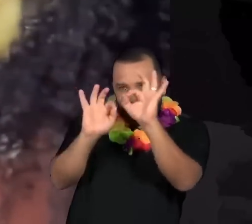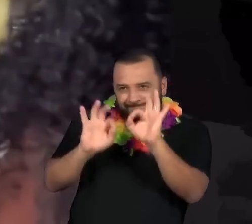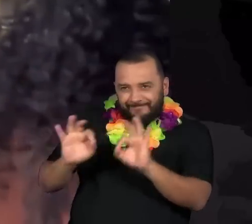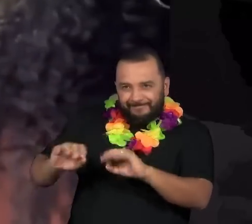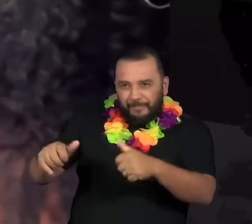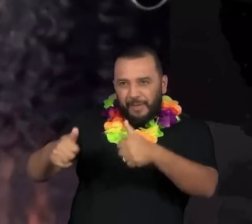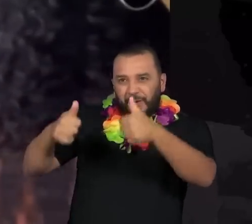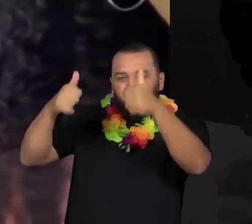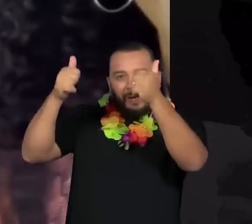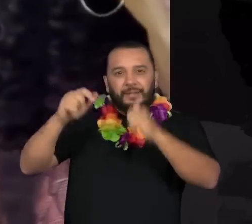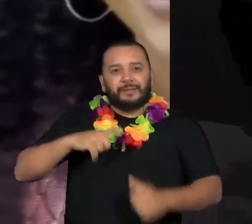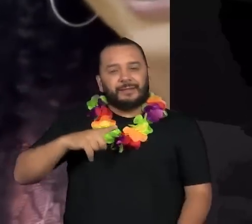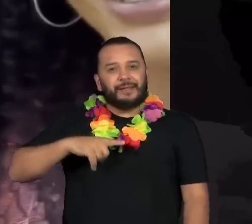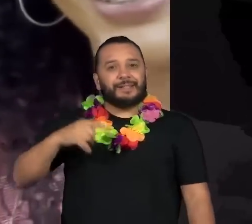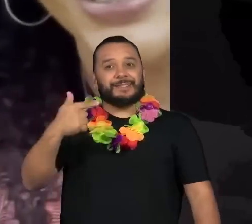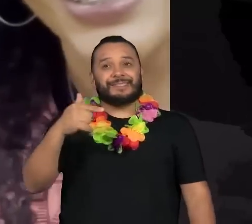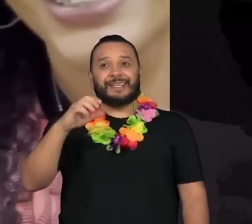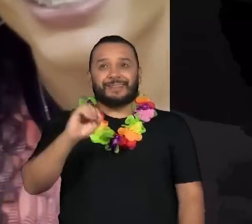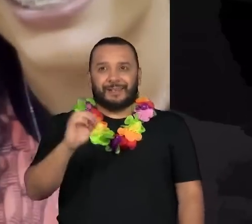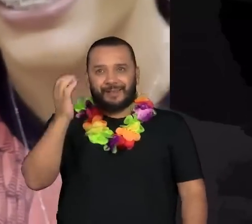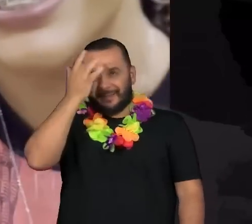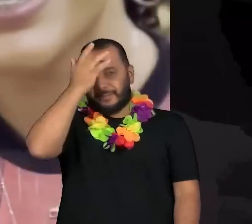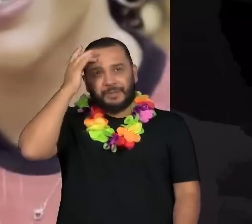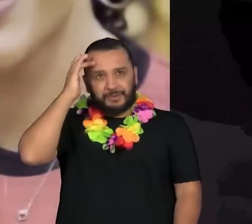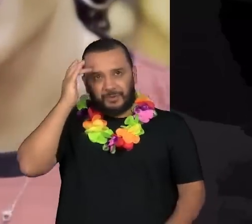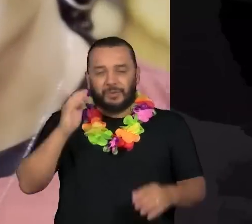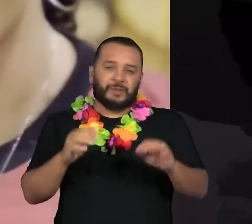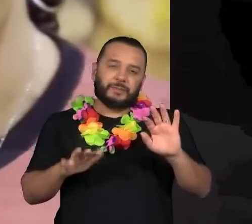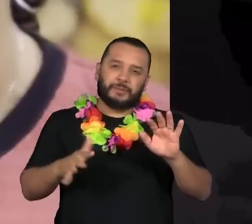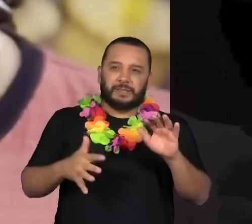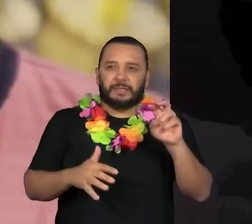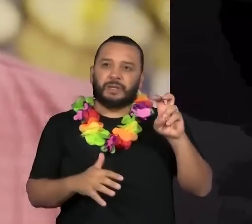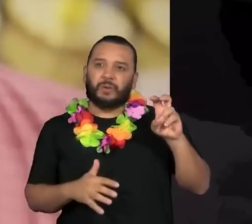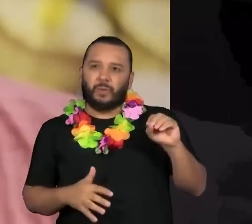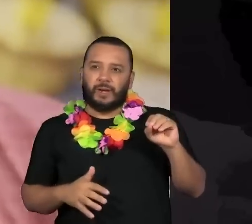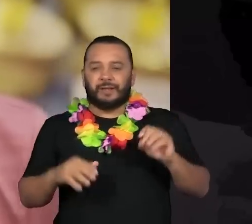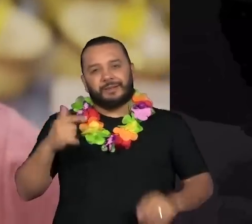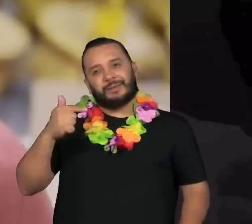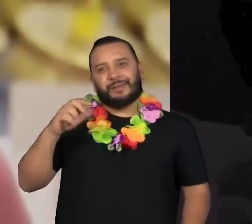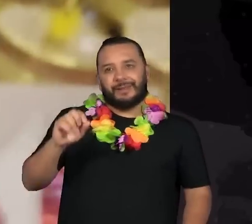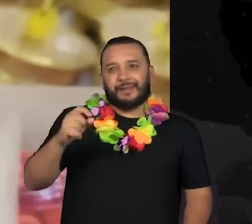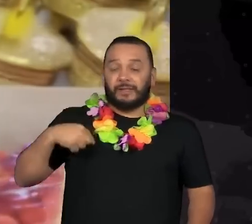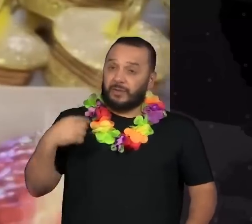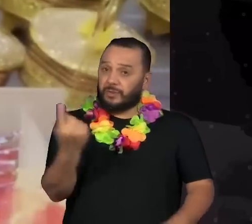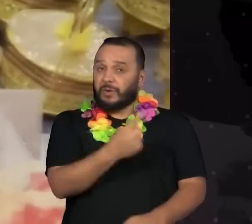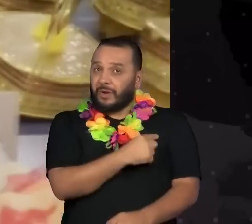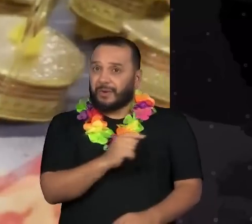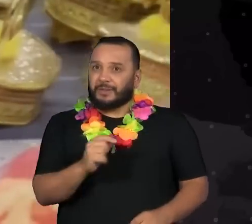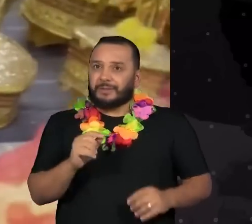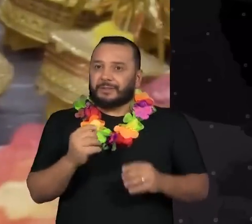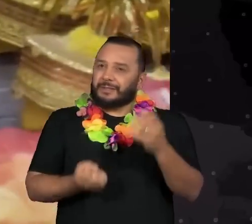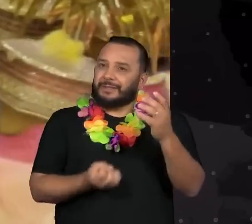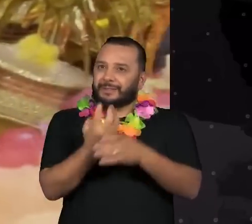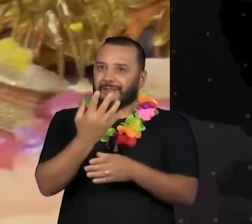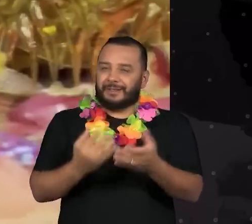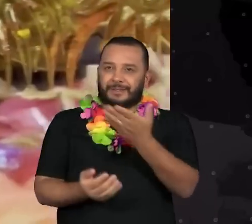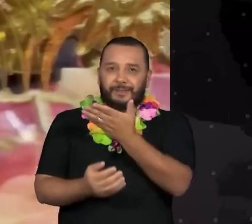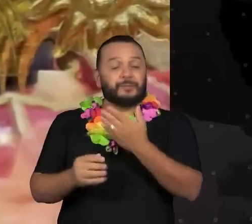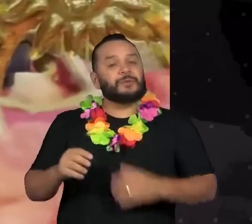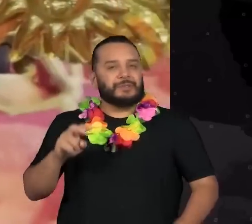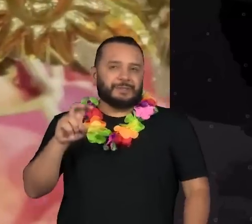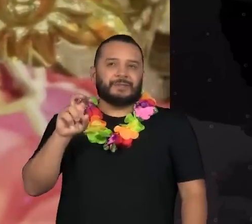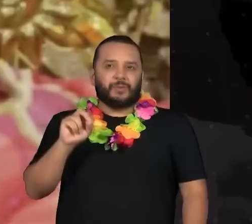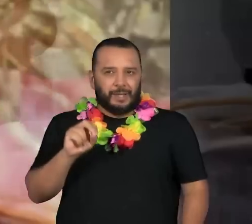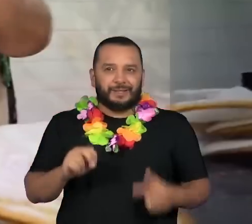torno de 70 componentes, 50 a 70 componentes. E nós desenvolvemos essas 50 a